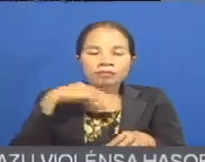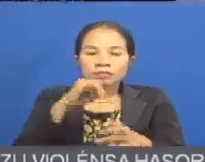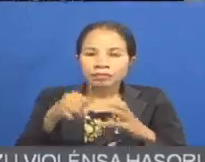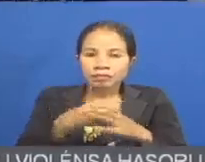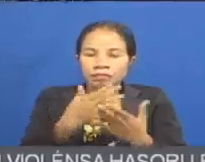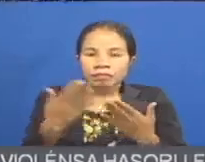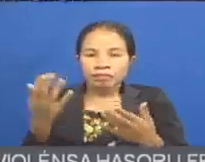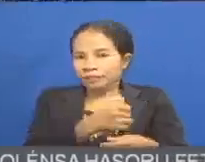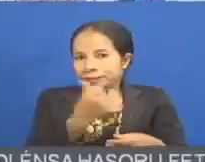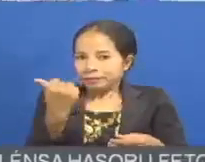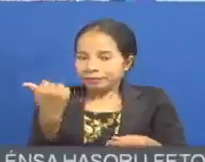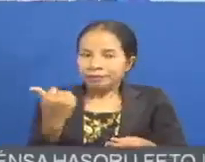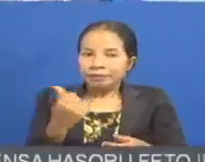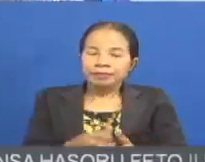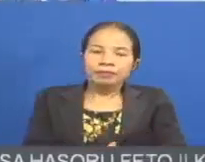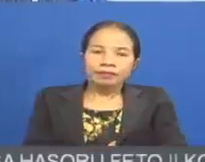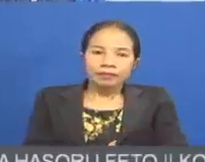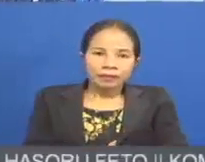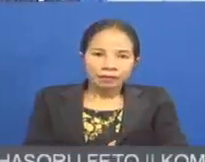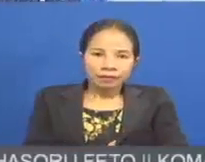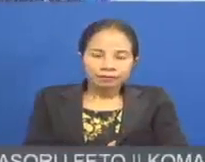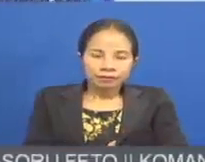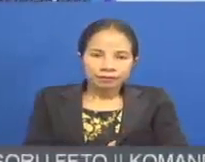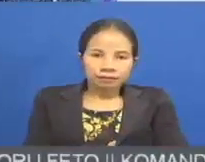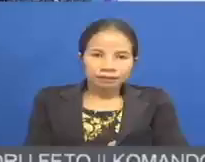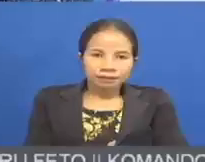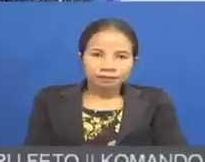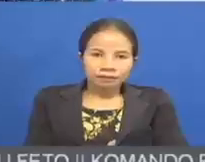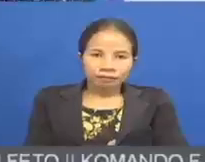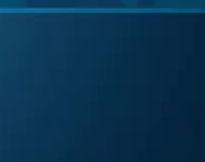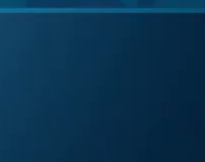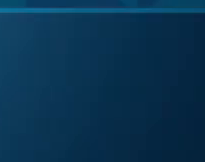necessidade básico siraselo. Laurindo Razahaba, Agustino Neno, RTTL.